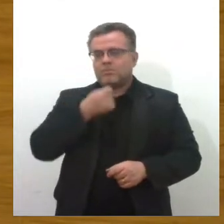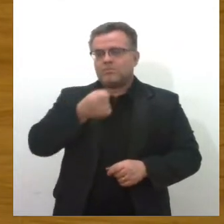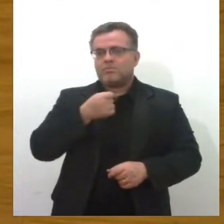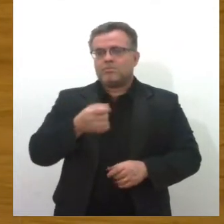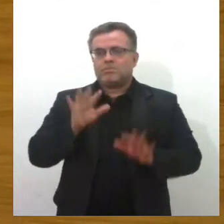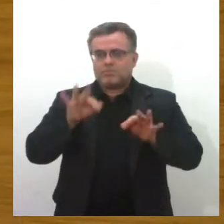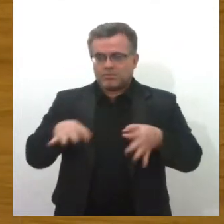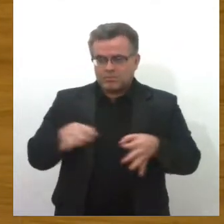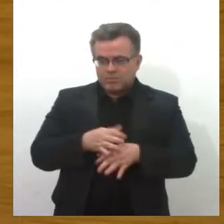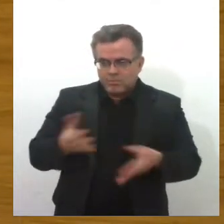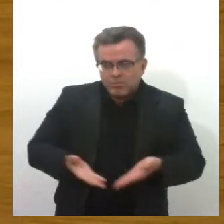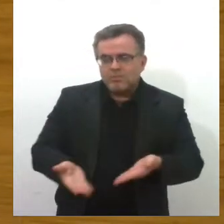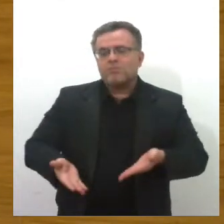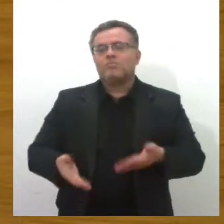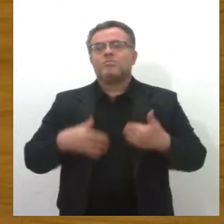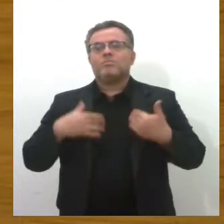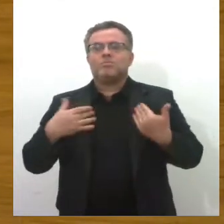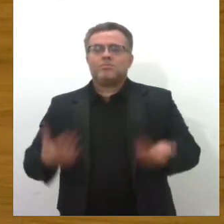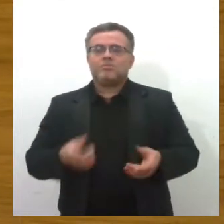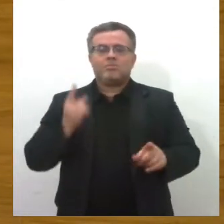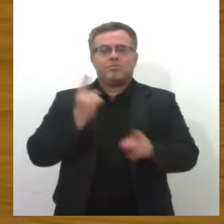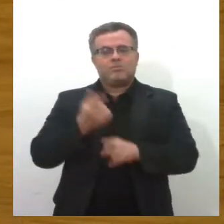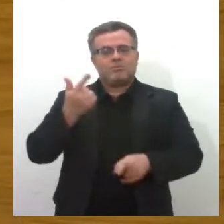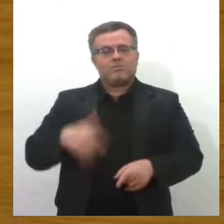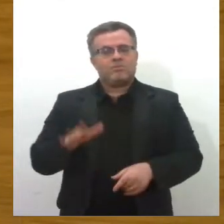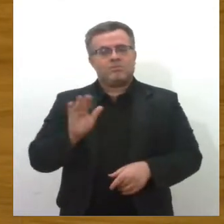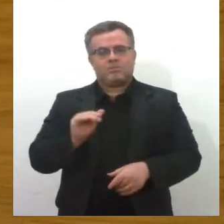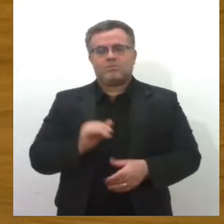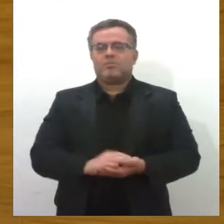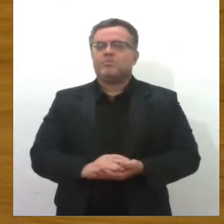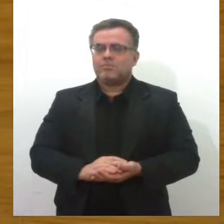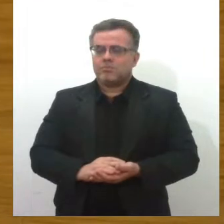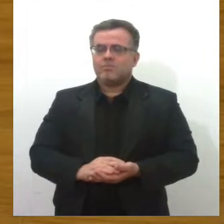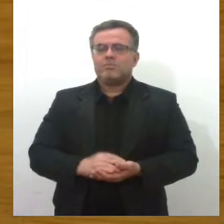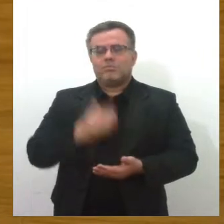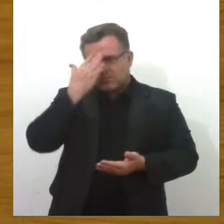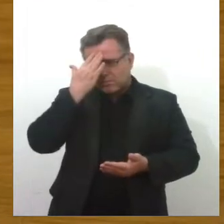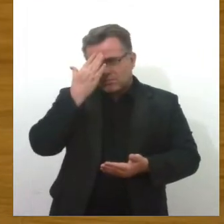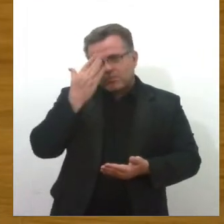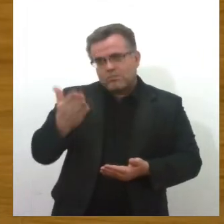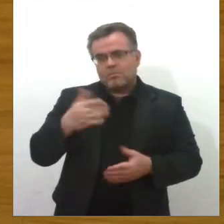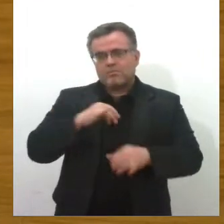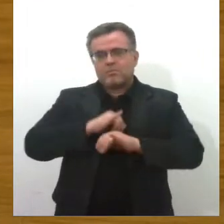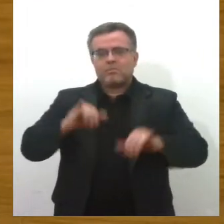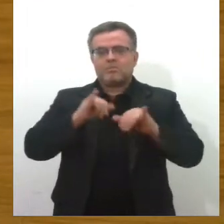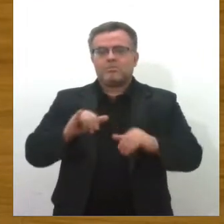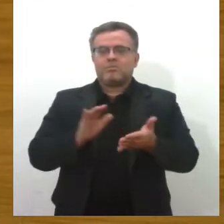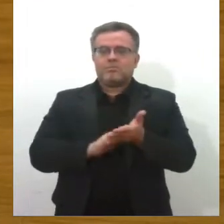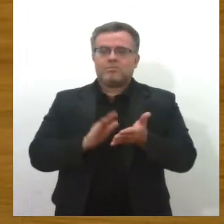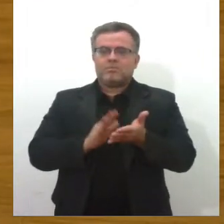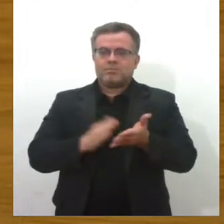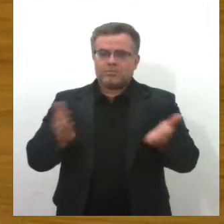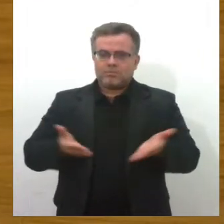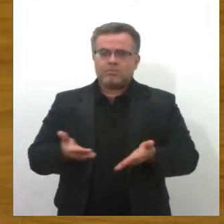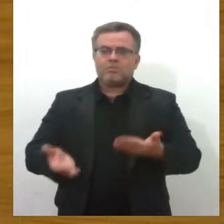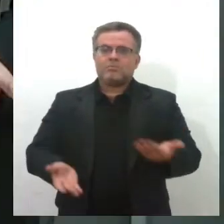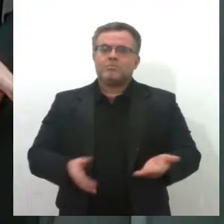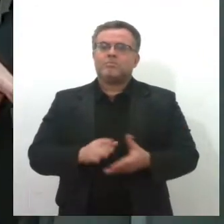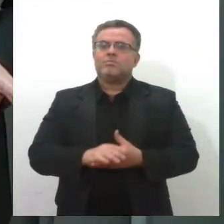aqui, um bom trabalho e até o nosso próximo encontro. Ok, Larissa, muito obrigado pelas informações, parabéns pelo trabalho de hoje.